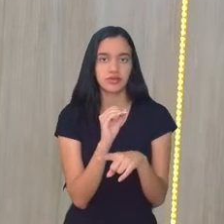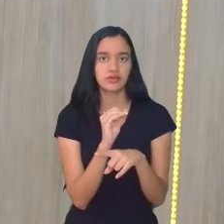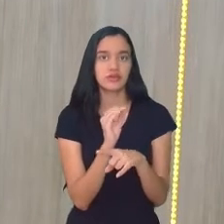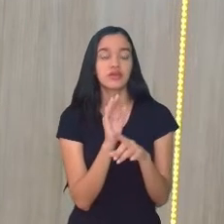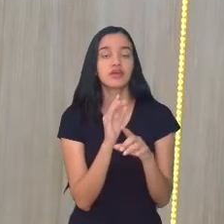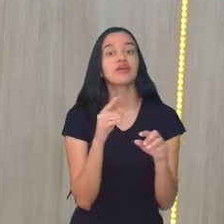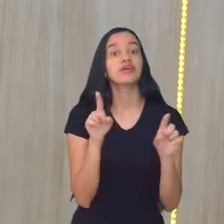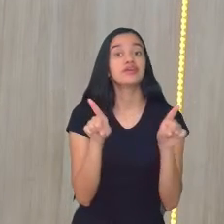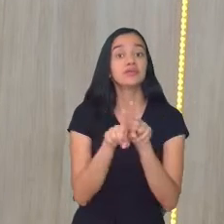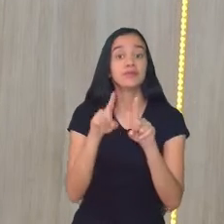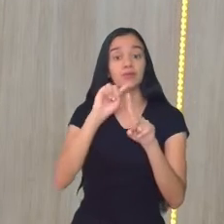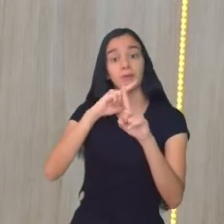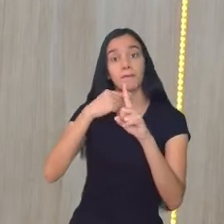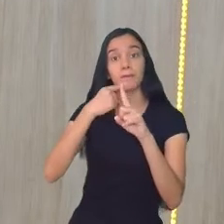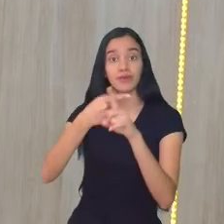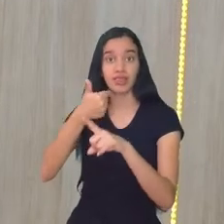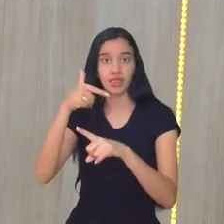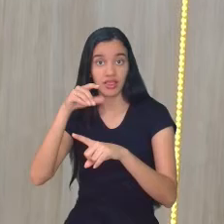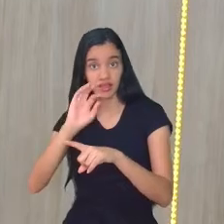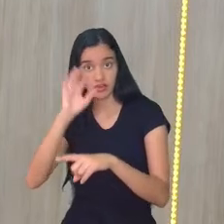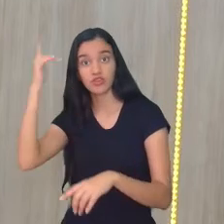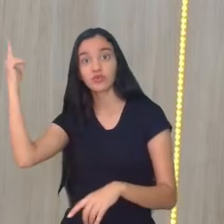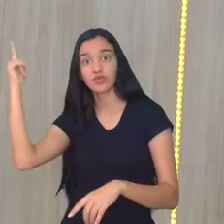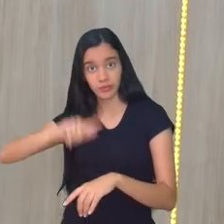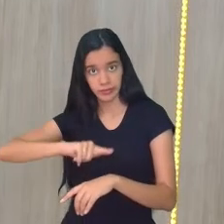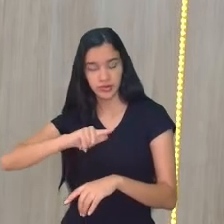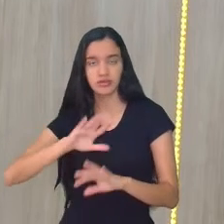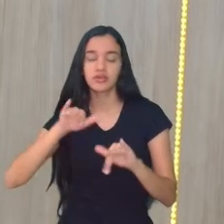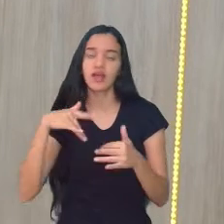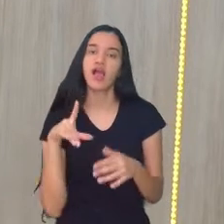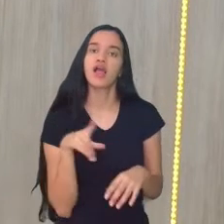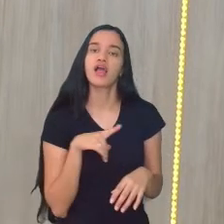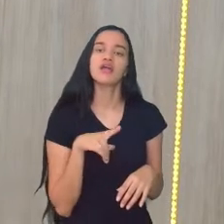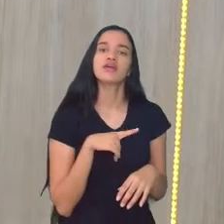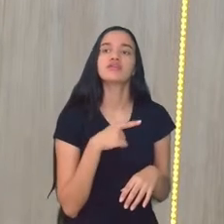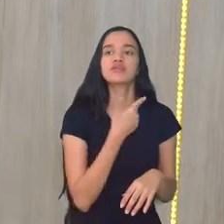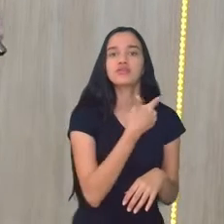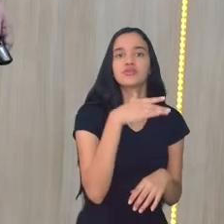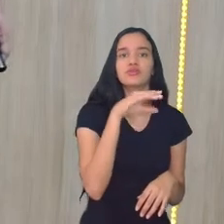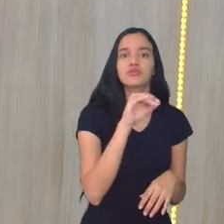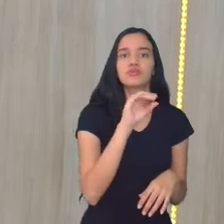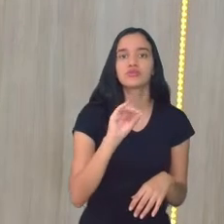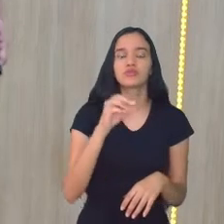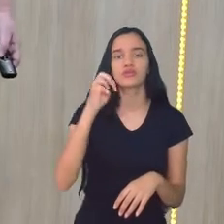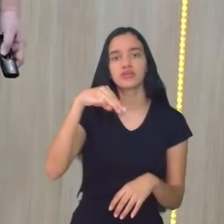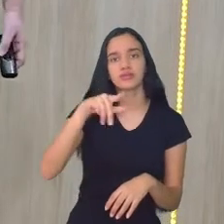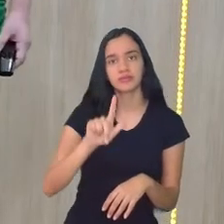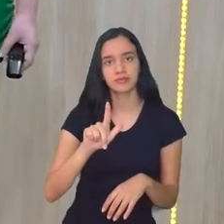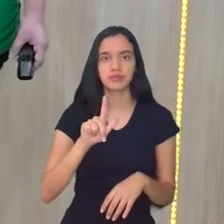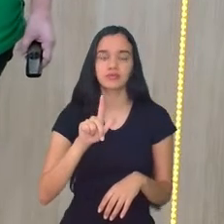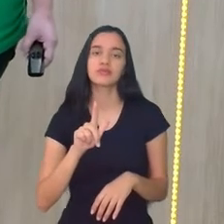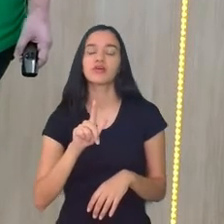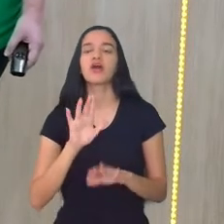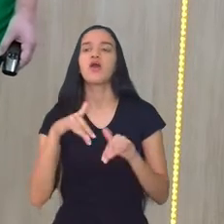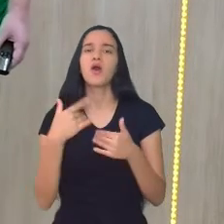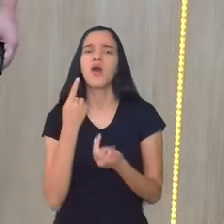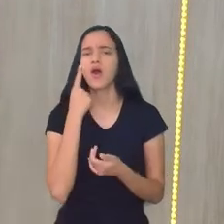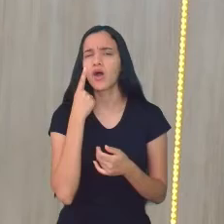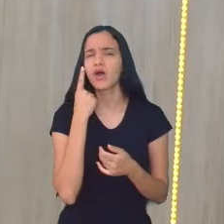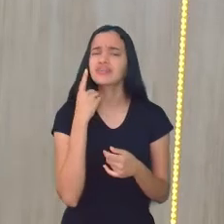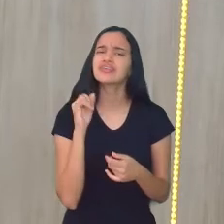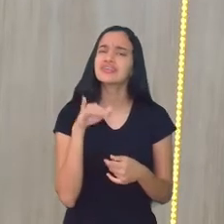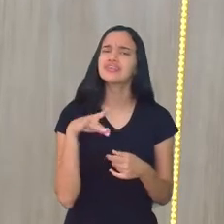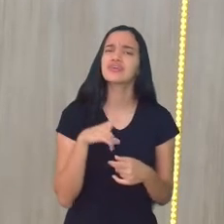vou multiplicar por 10 novamente. Então, eu tenho 200 mililitros. Ora, e